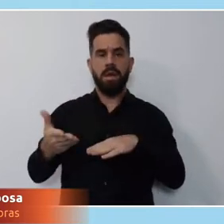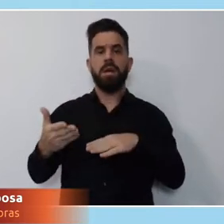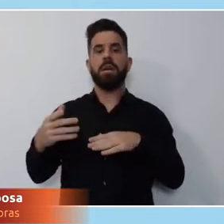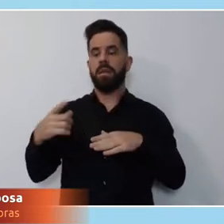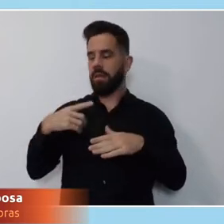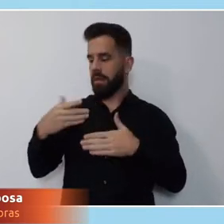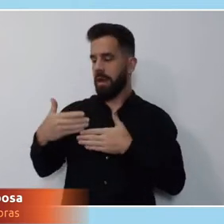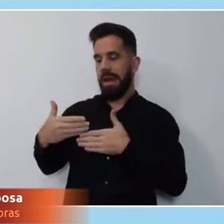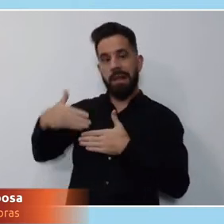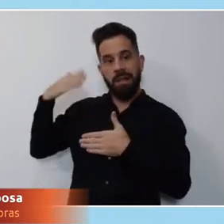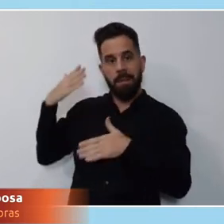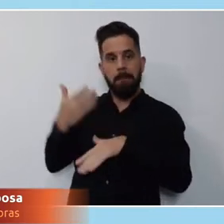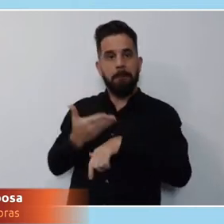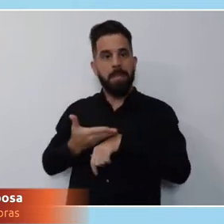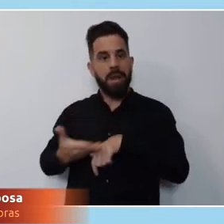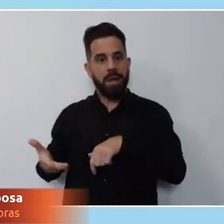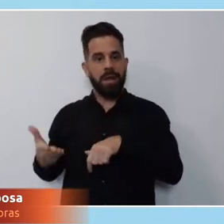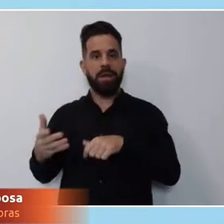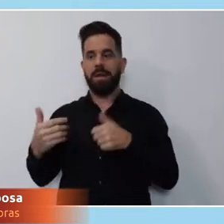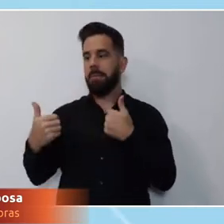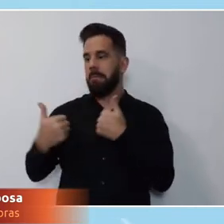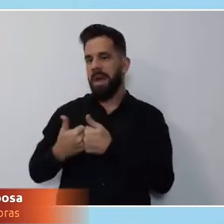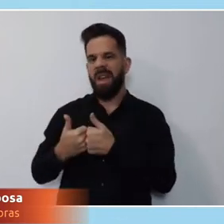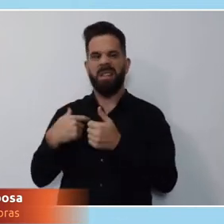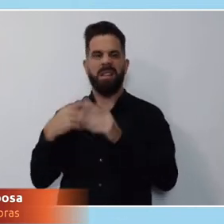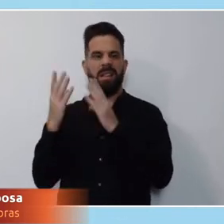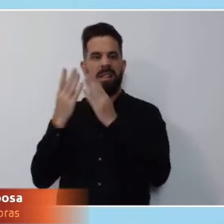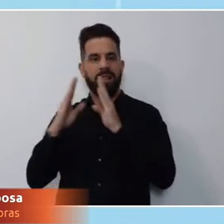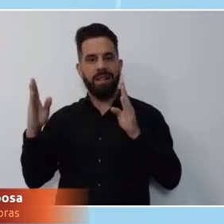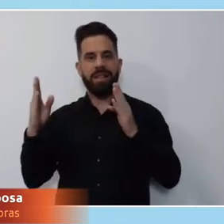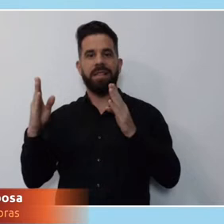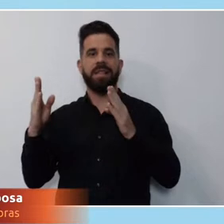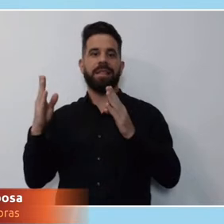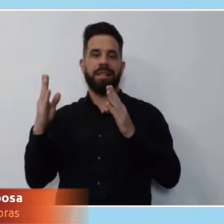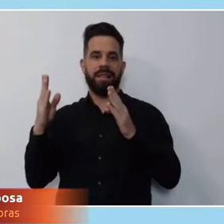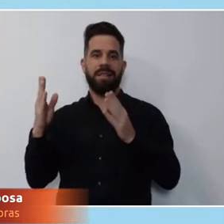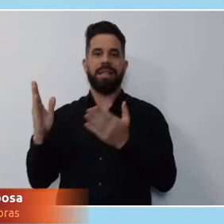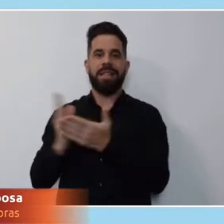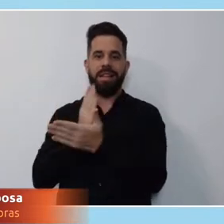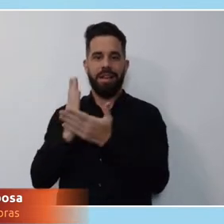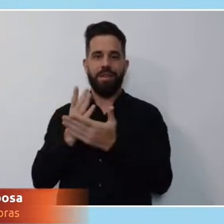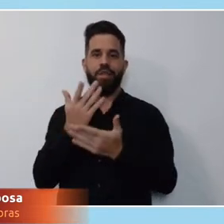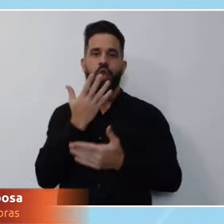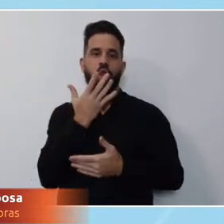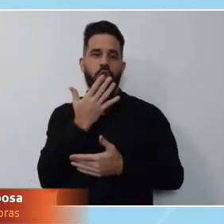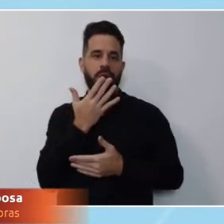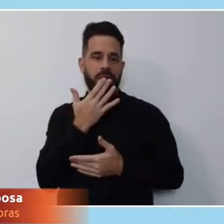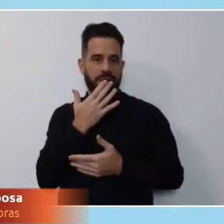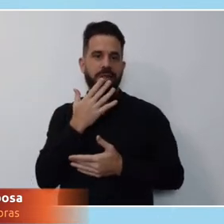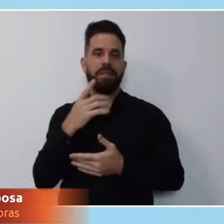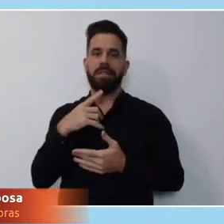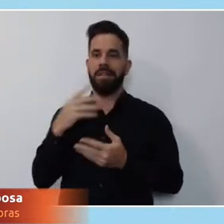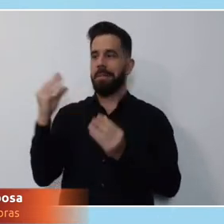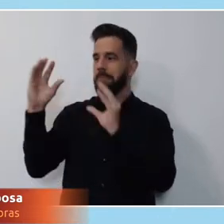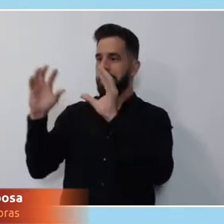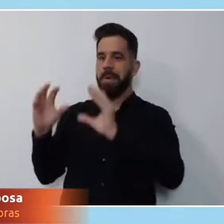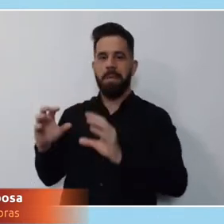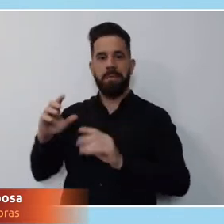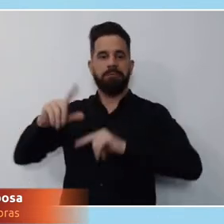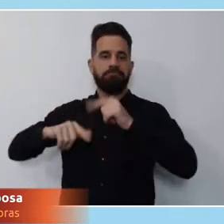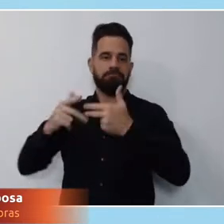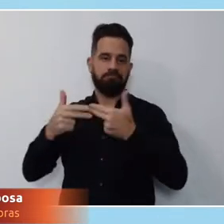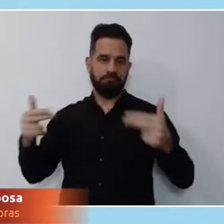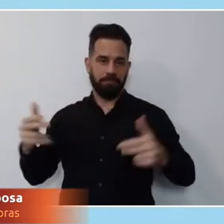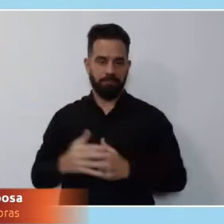branca e alguns livros coloridos e enfeites. Conexões está ainda sendo feito de forma remota. E por isso, você